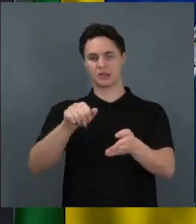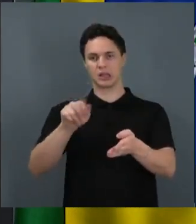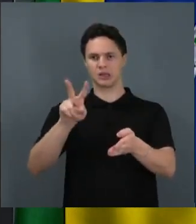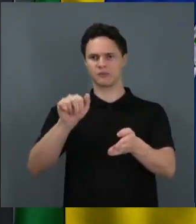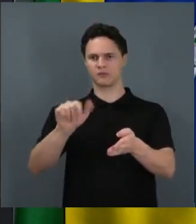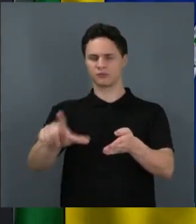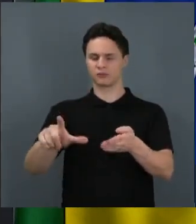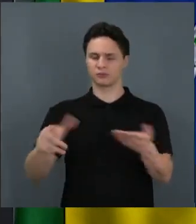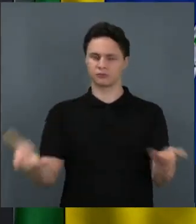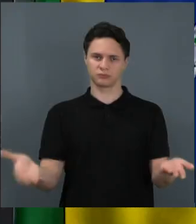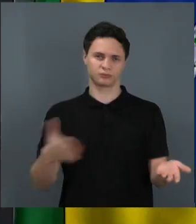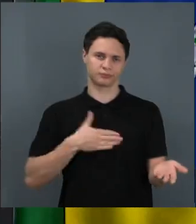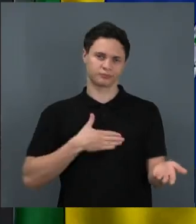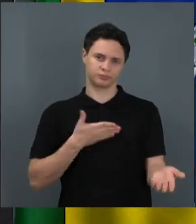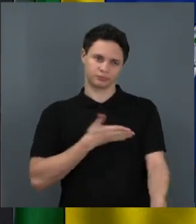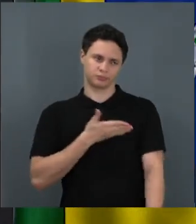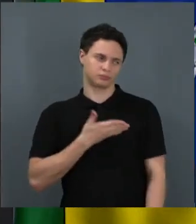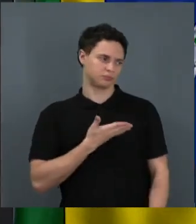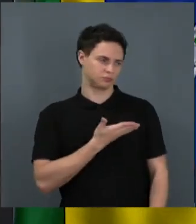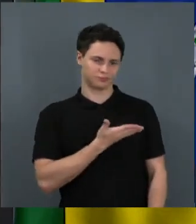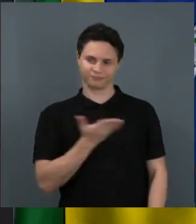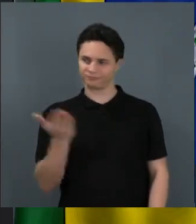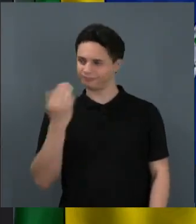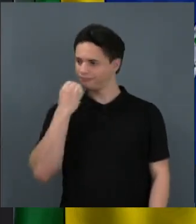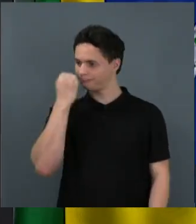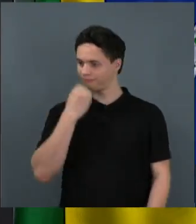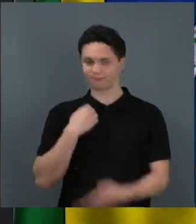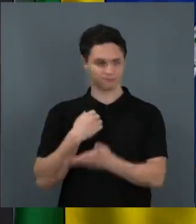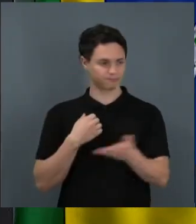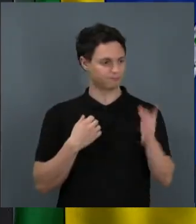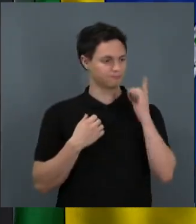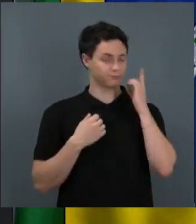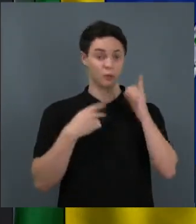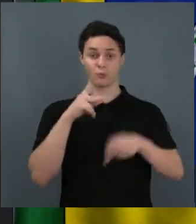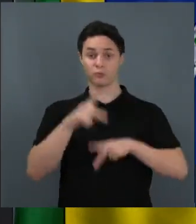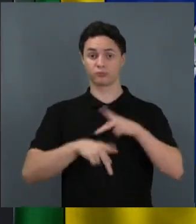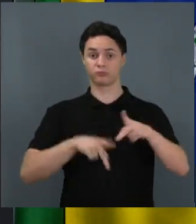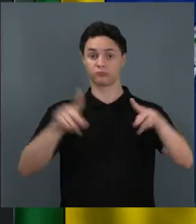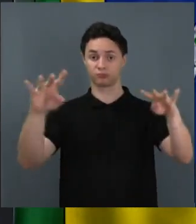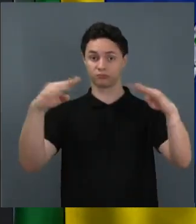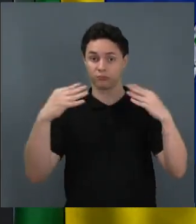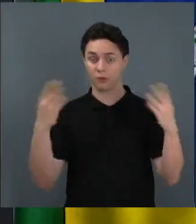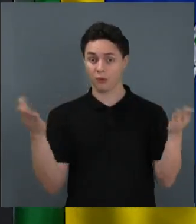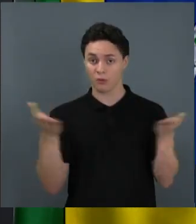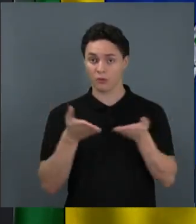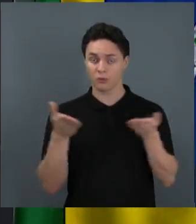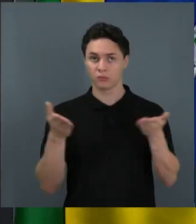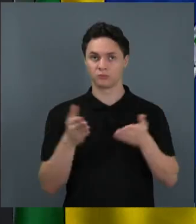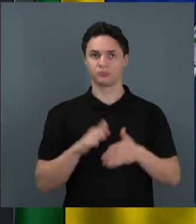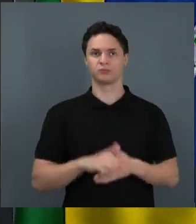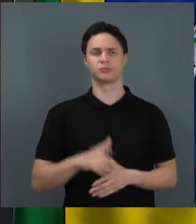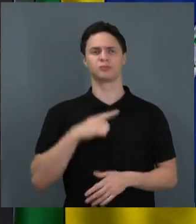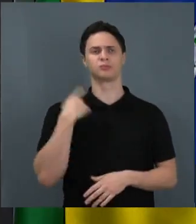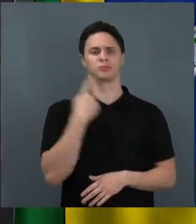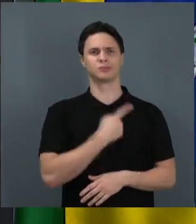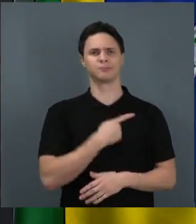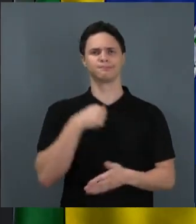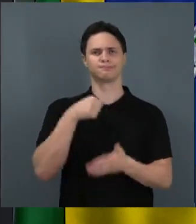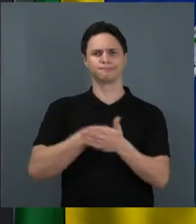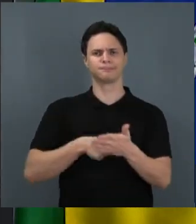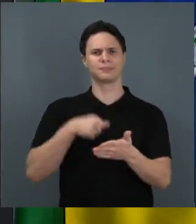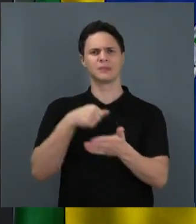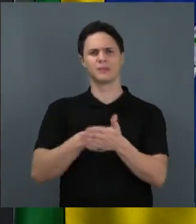Meus amigos, senhores senadores, deputados, população que nos assiste agora, nós insistimos em